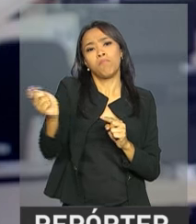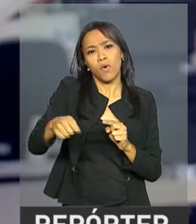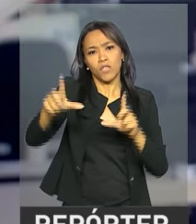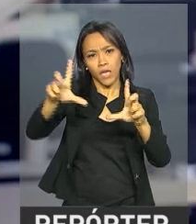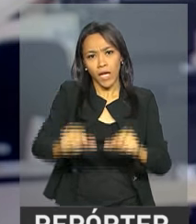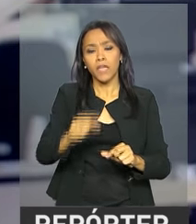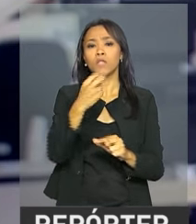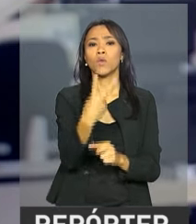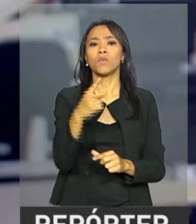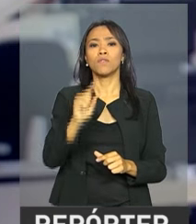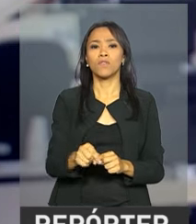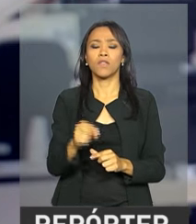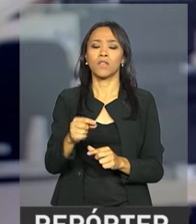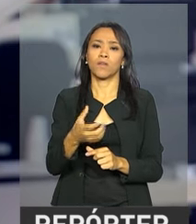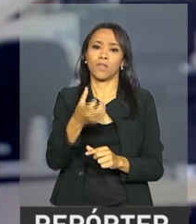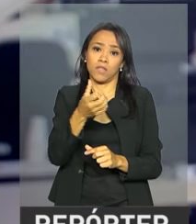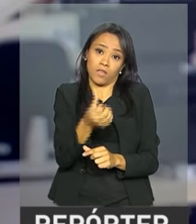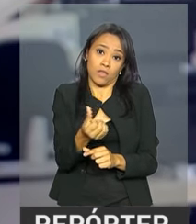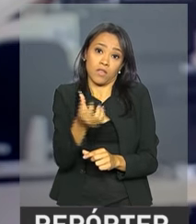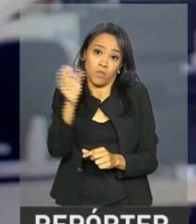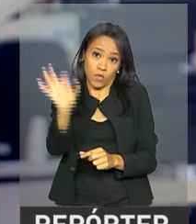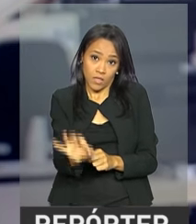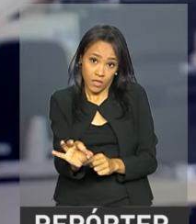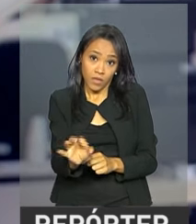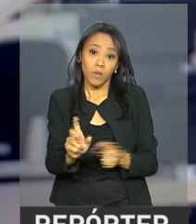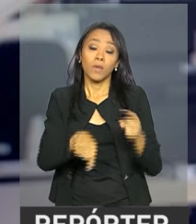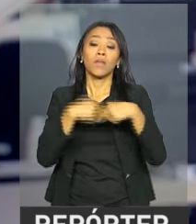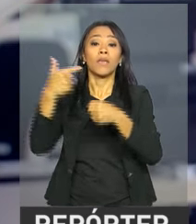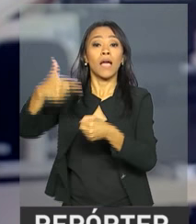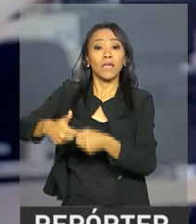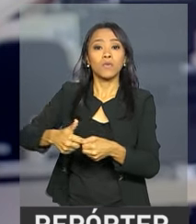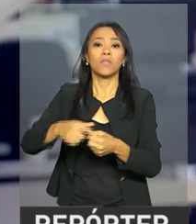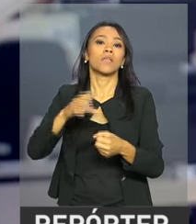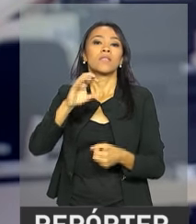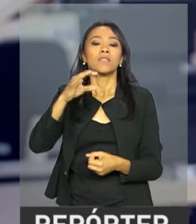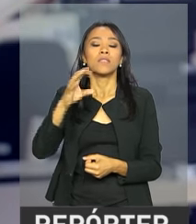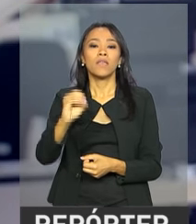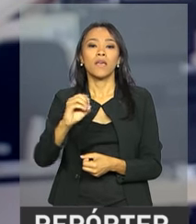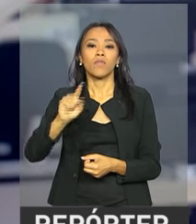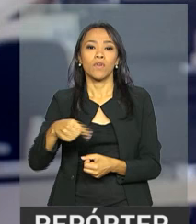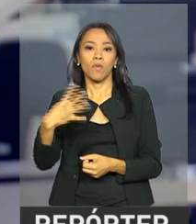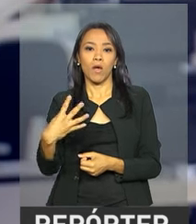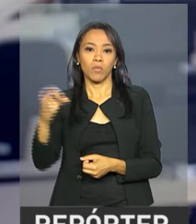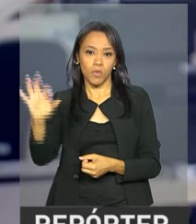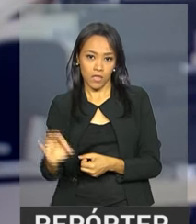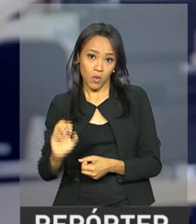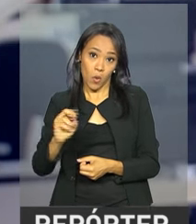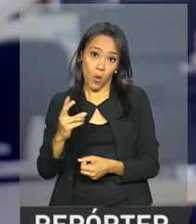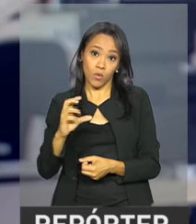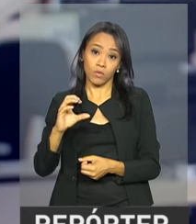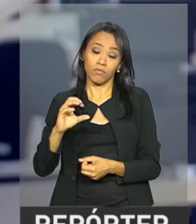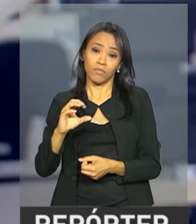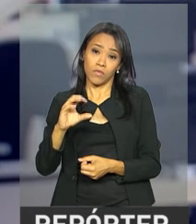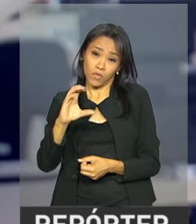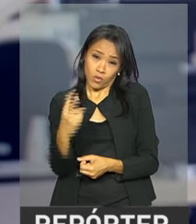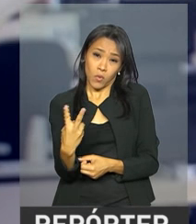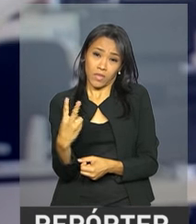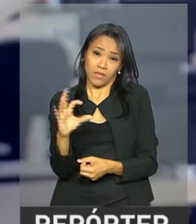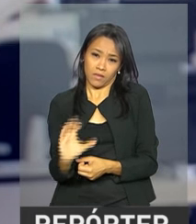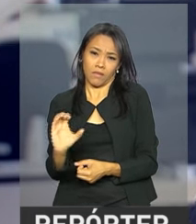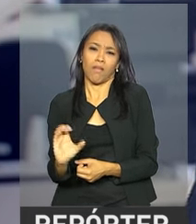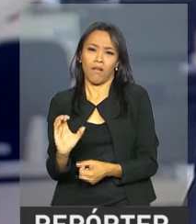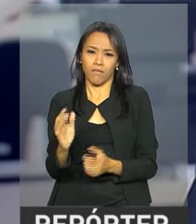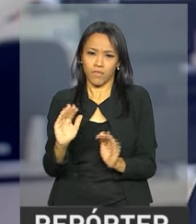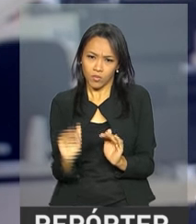2,6 por cerca de 8 centavos por litro e a gasolina 0,4 por ou 2 centavos por litro em média